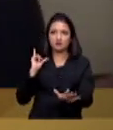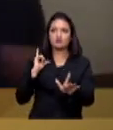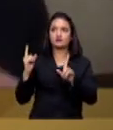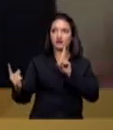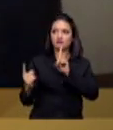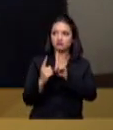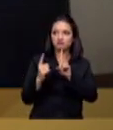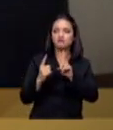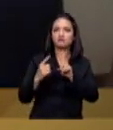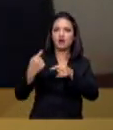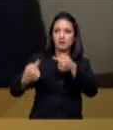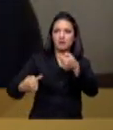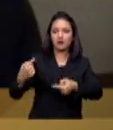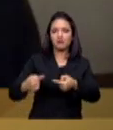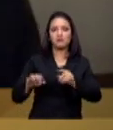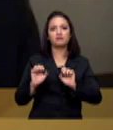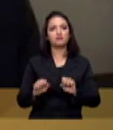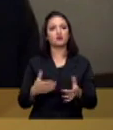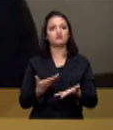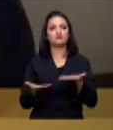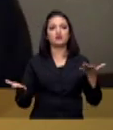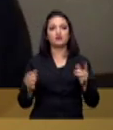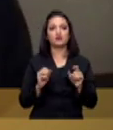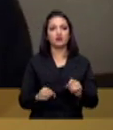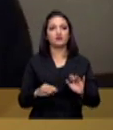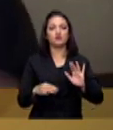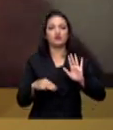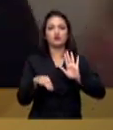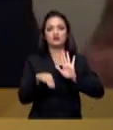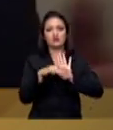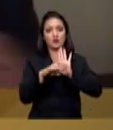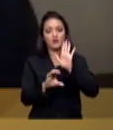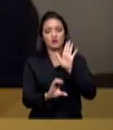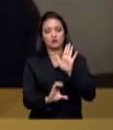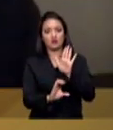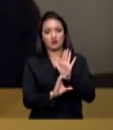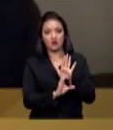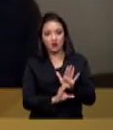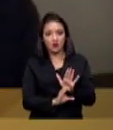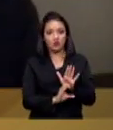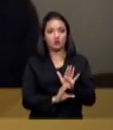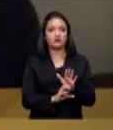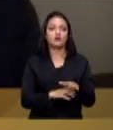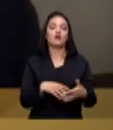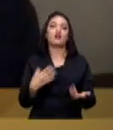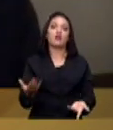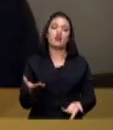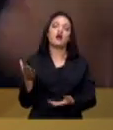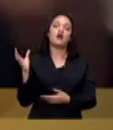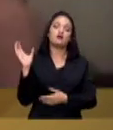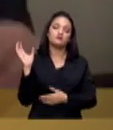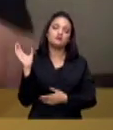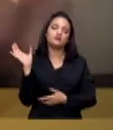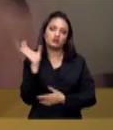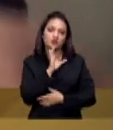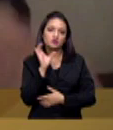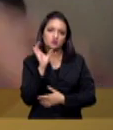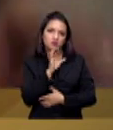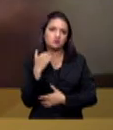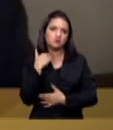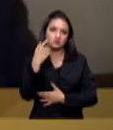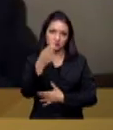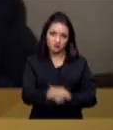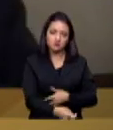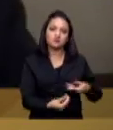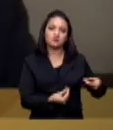frustrar uma eventual medida cautelar ou uma tutela de emergência deferida pelo juiz. Aliás, isso